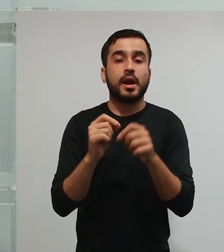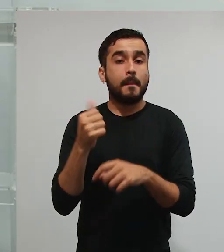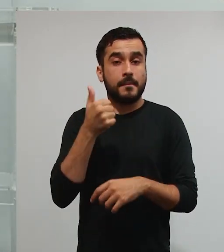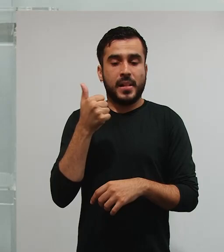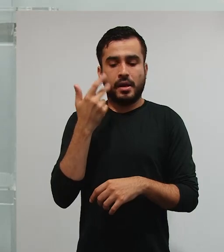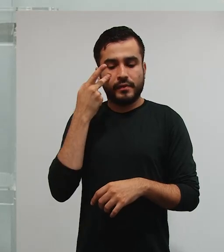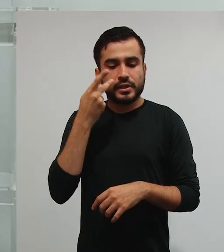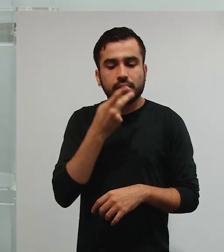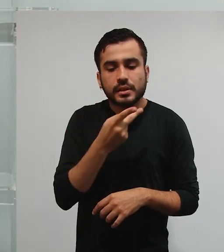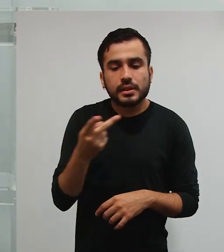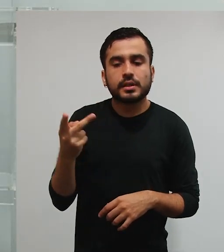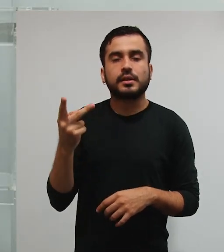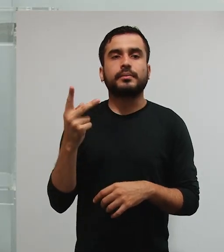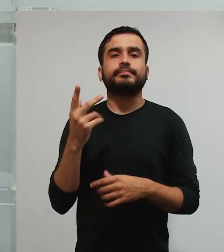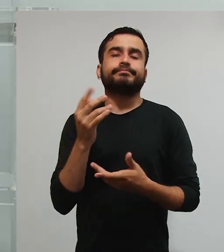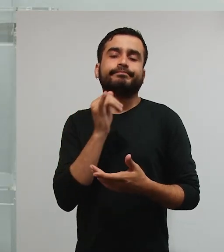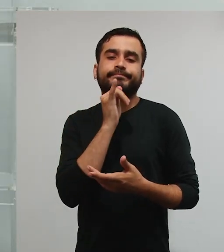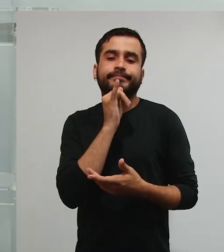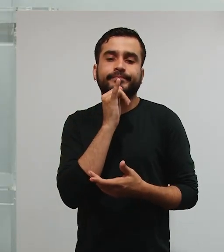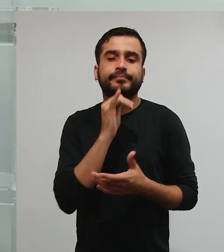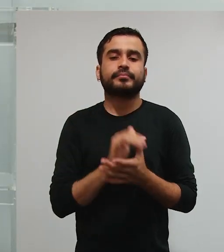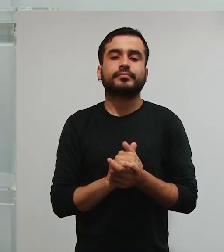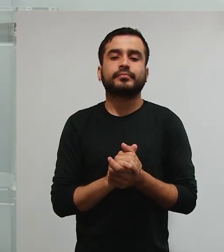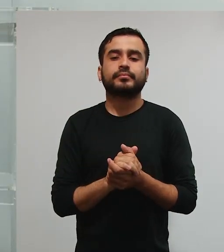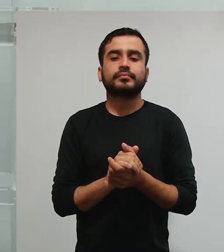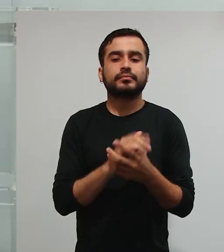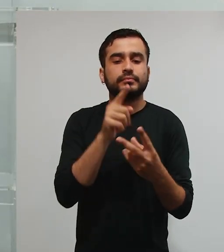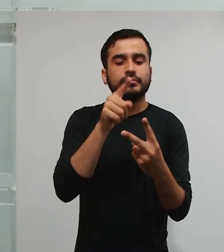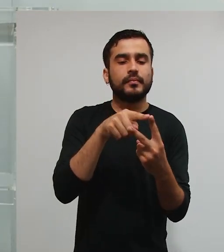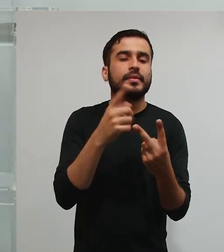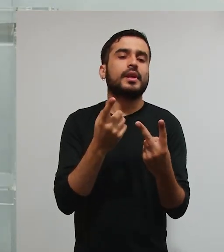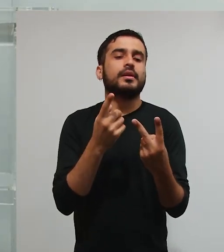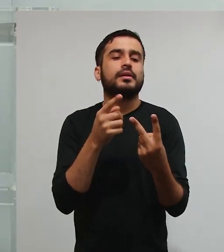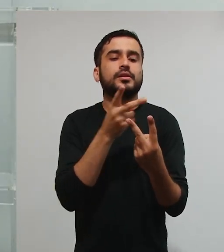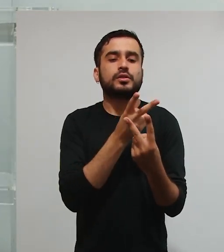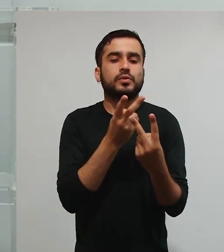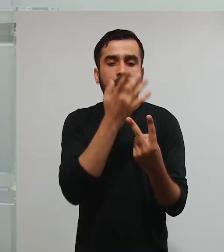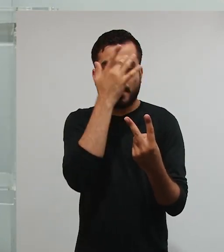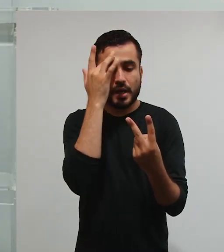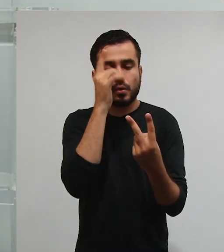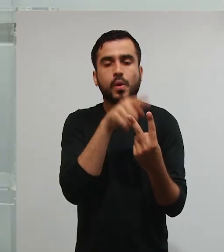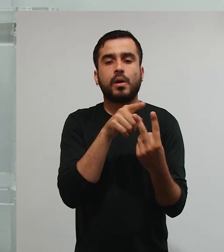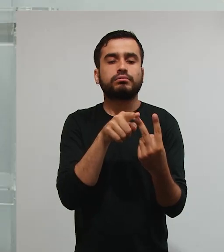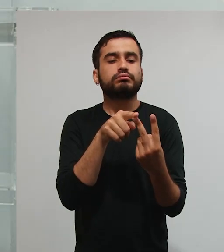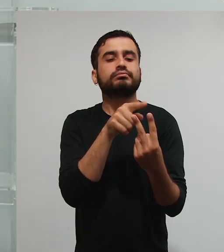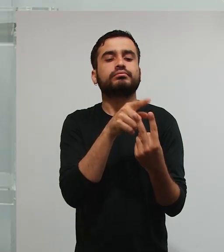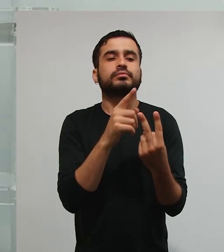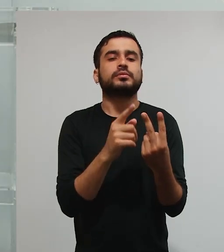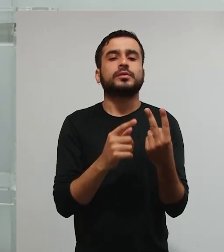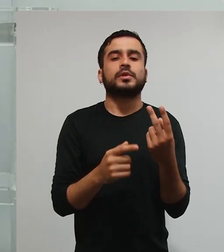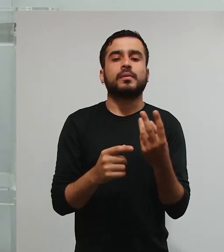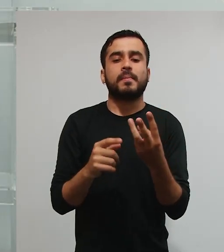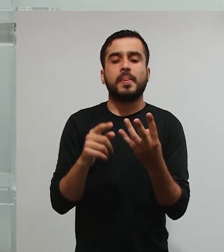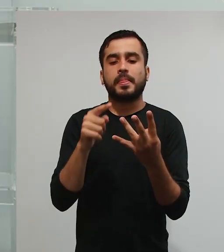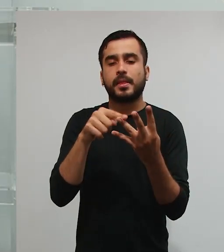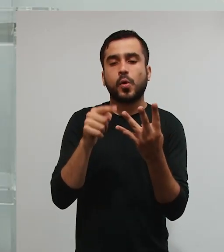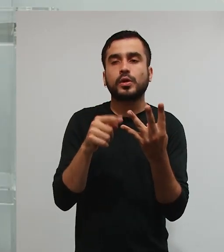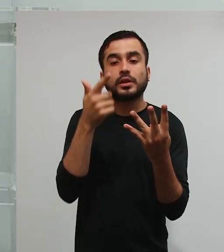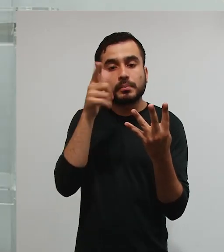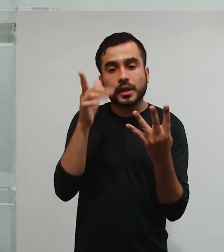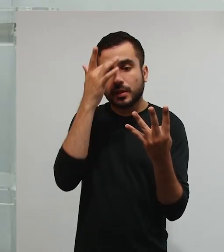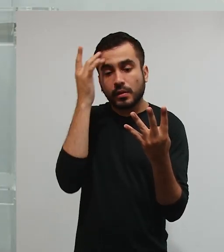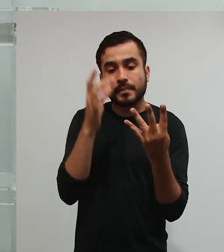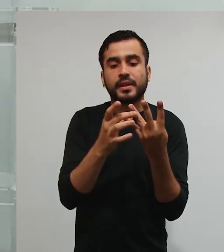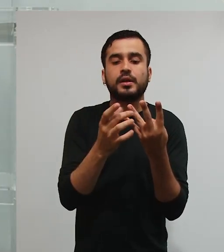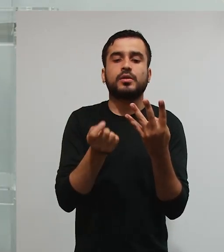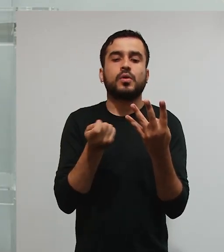visita, por exemplo, a Anabela e o Rafael estão na exposição e a Beatriz e o Eduardo no